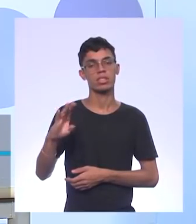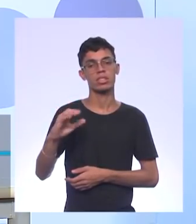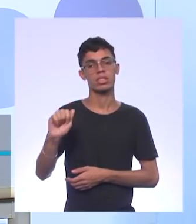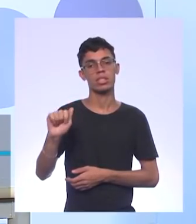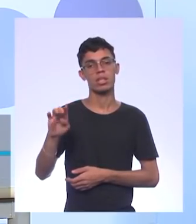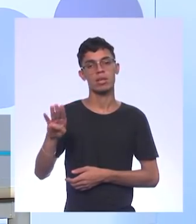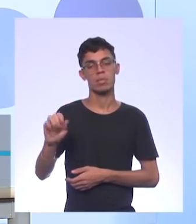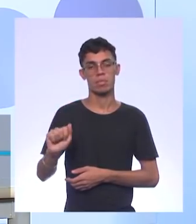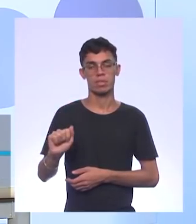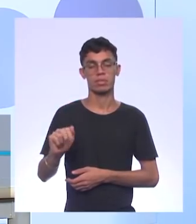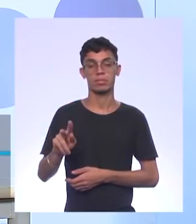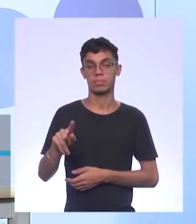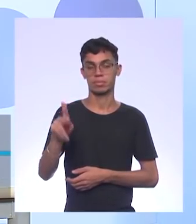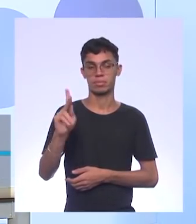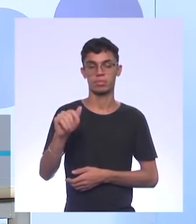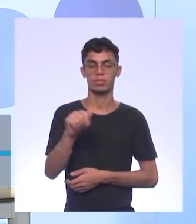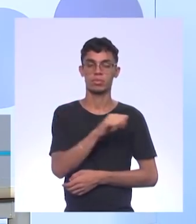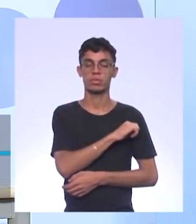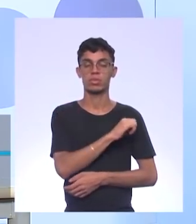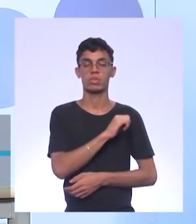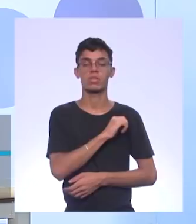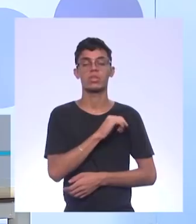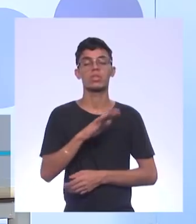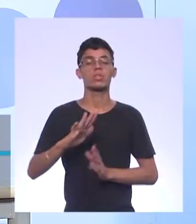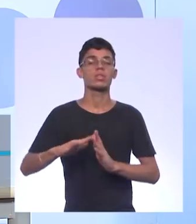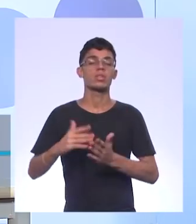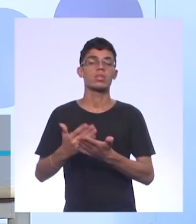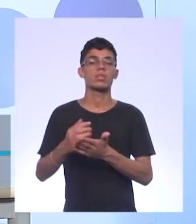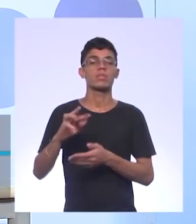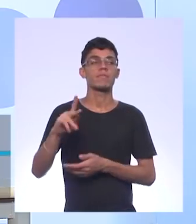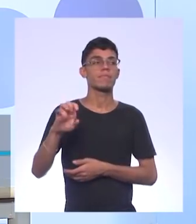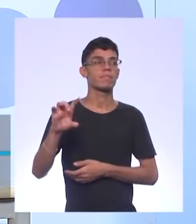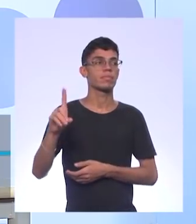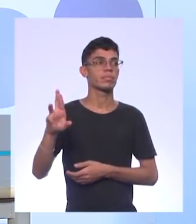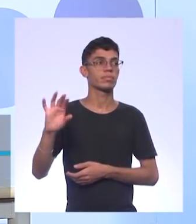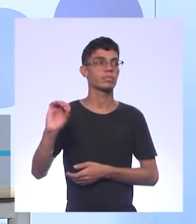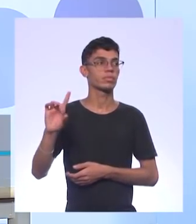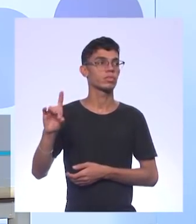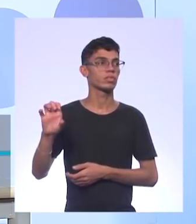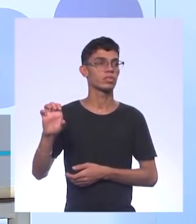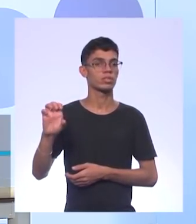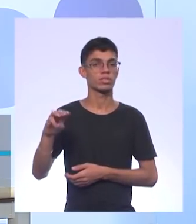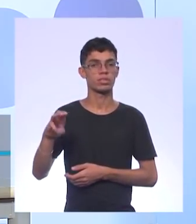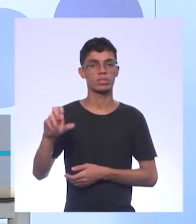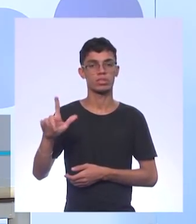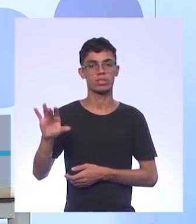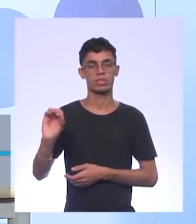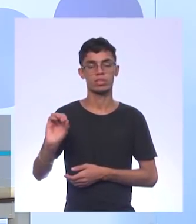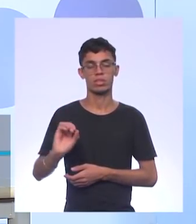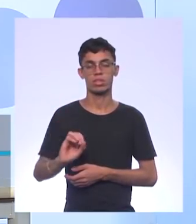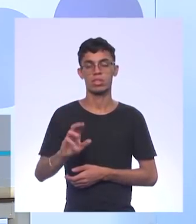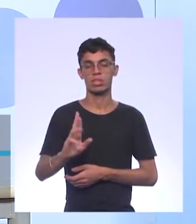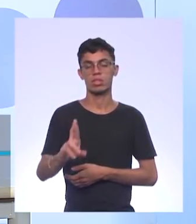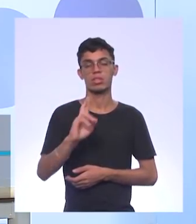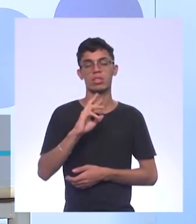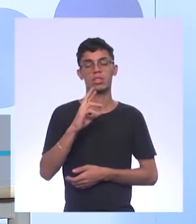e em gramas né também os alunos da Pedro de Melo entregaram para a gente a resposta